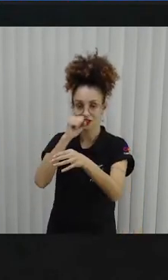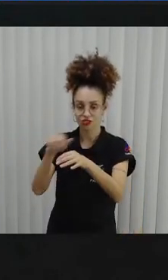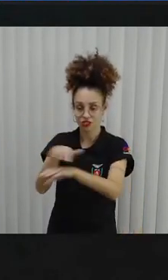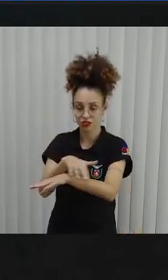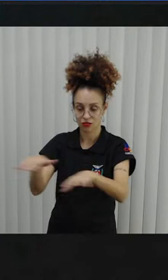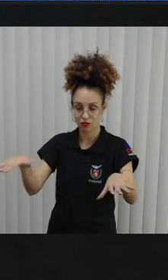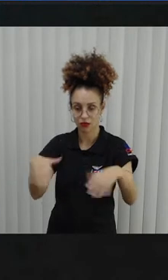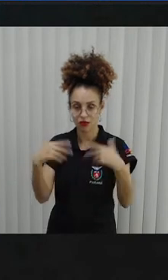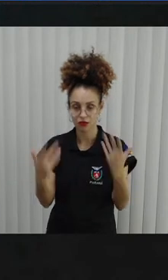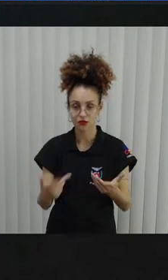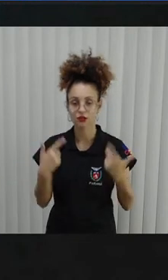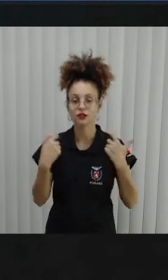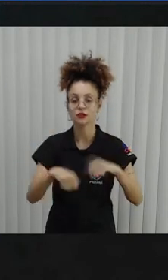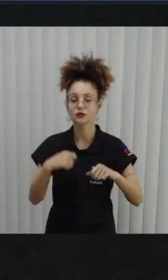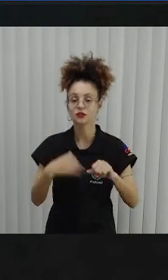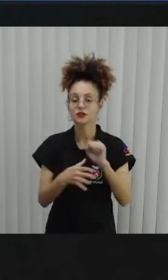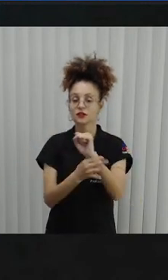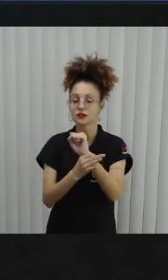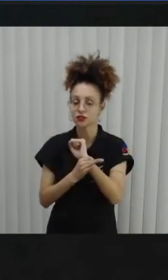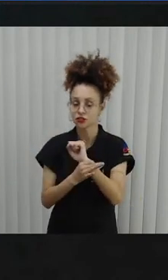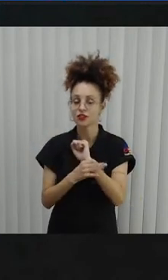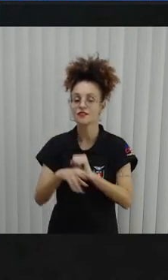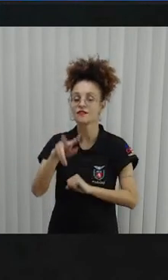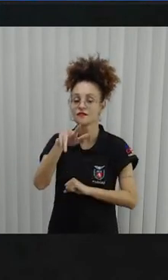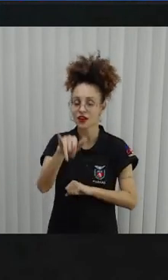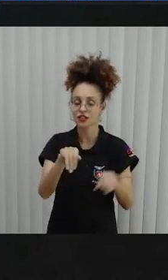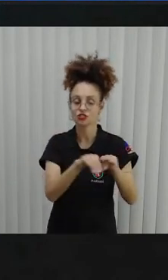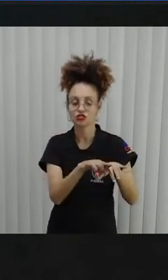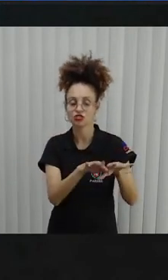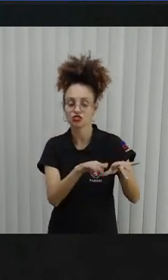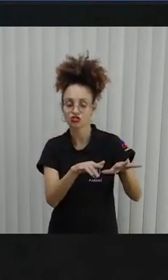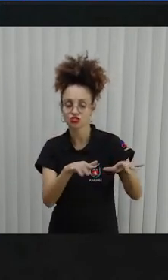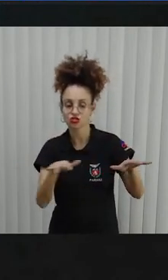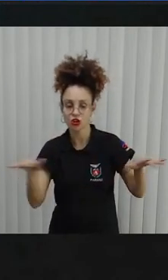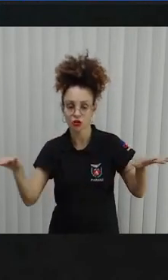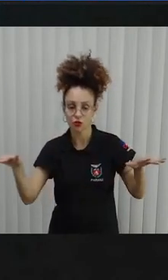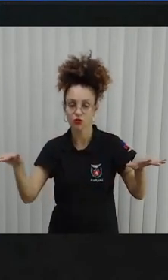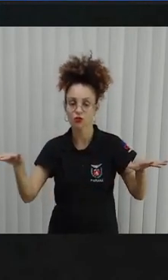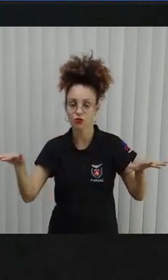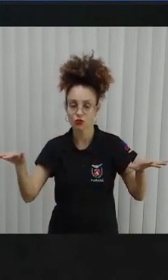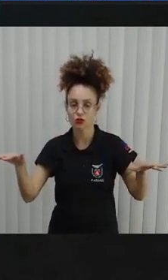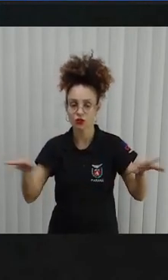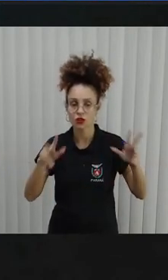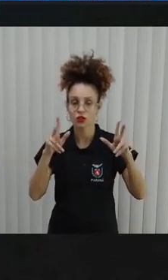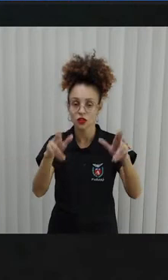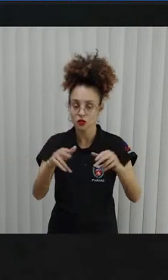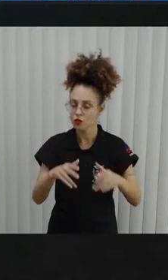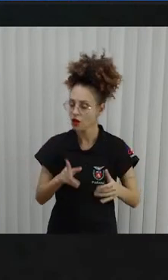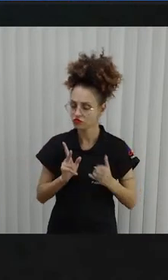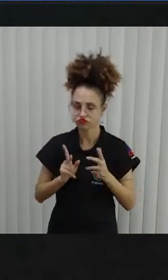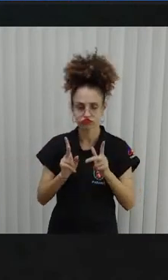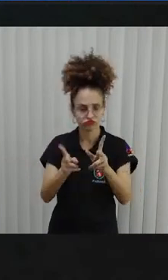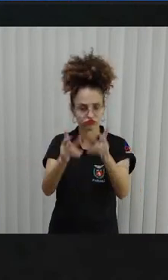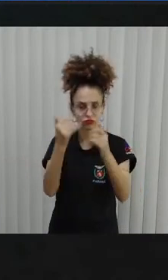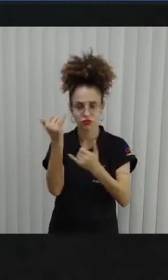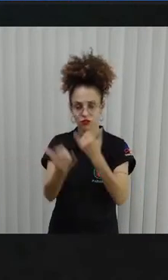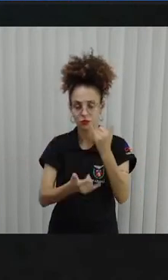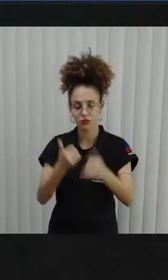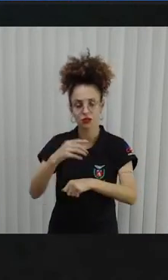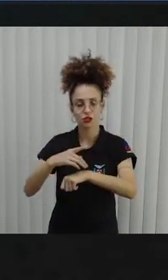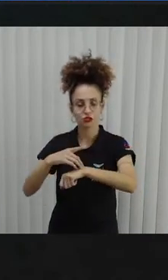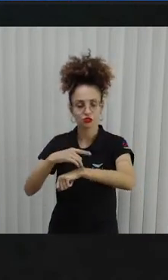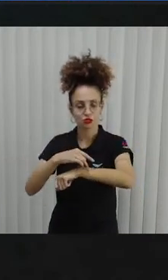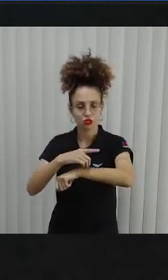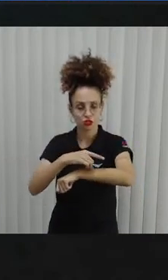acaba? A gente precisa, de alguma forma, garantir que vai ter chão ainda quando tiver a colisão. Igual no jogo do Dino mesmo, ó, teve a colisão, ele